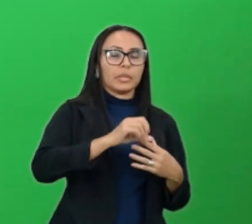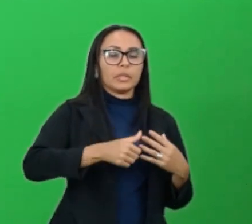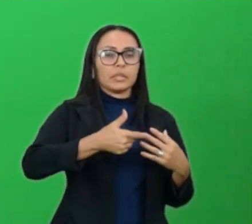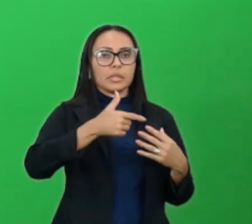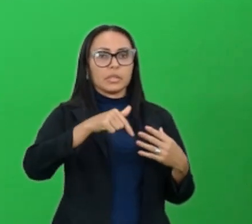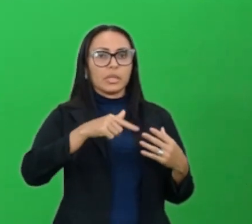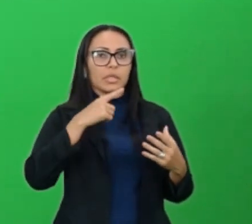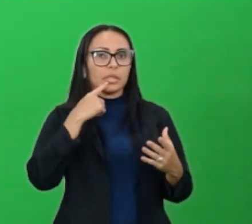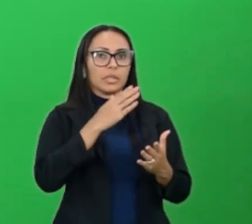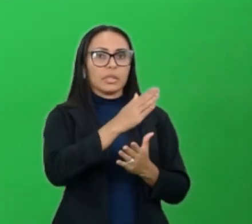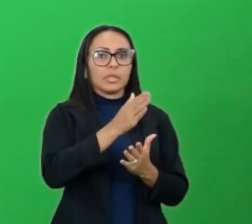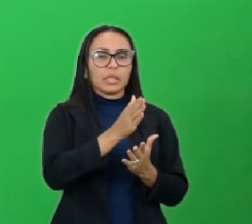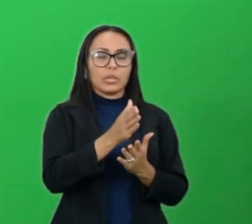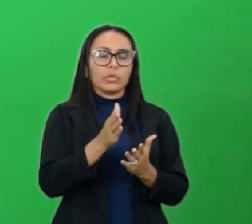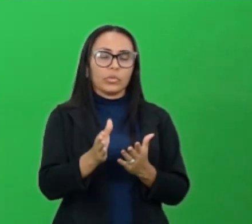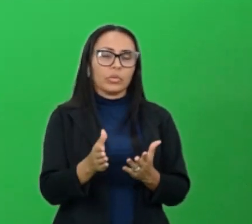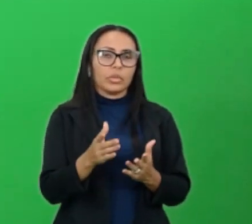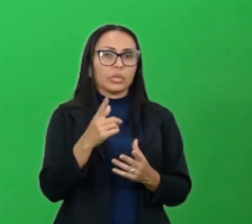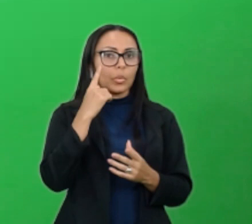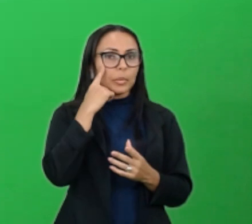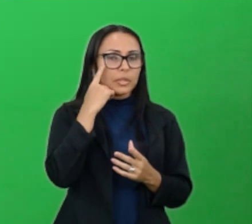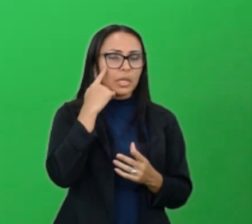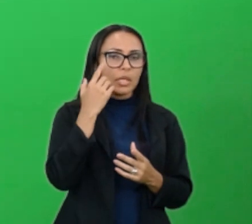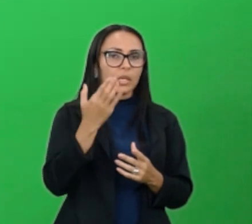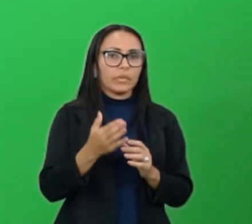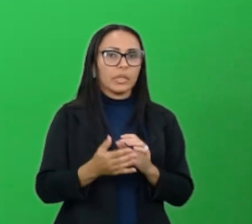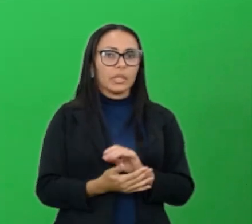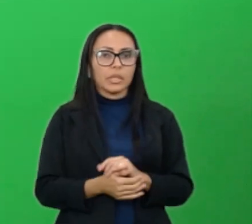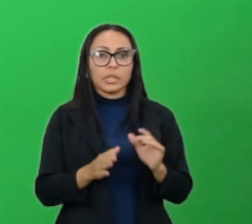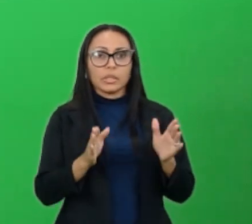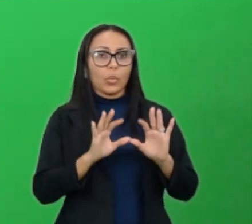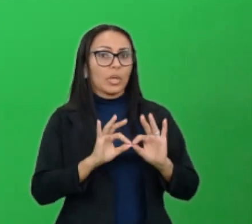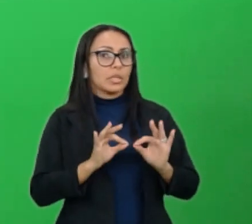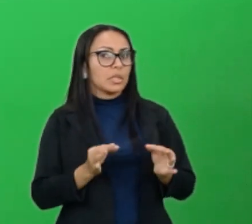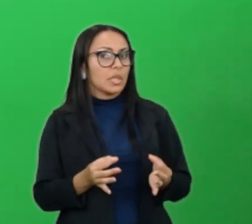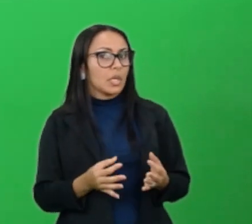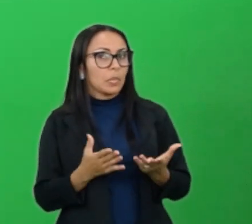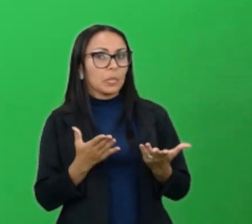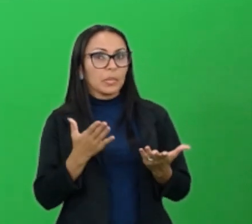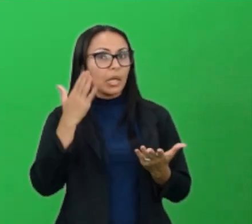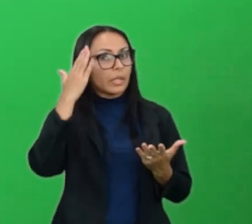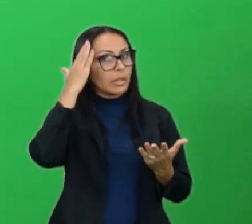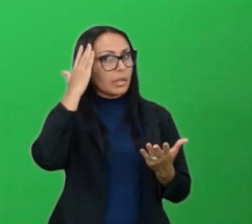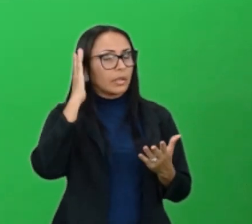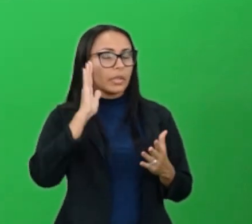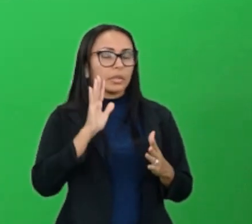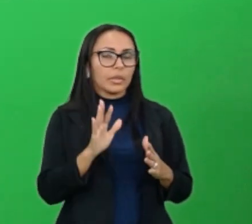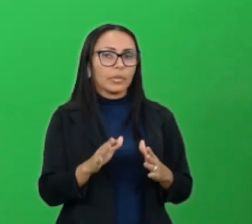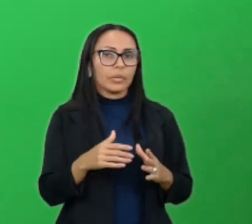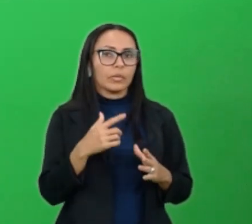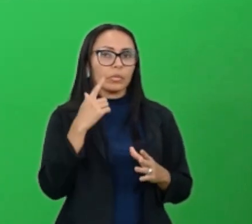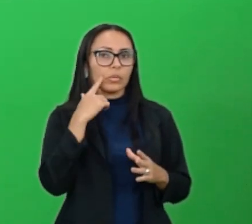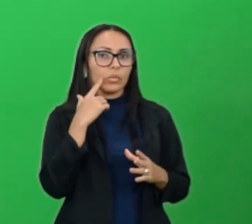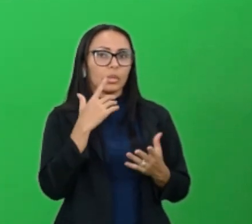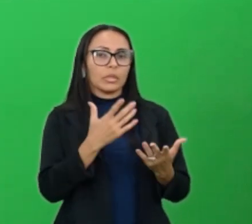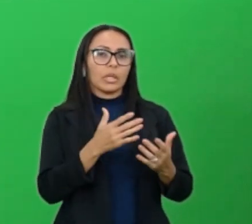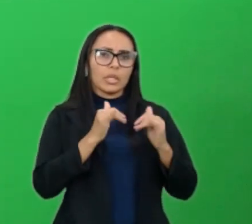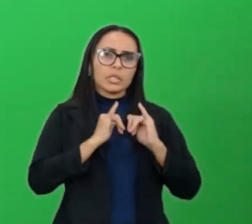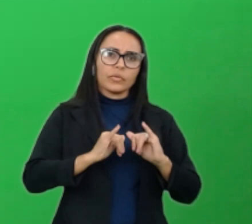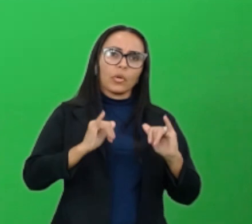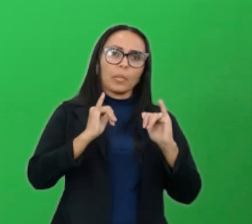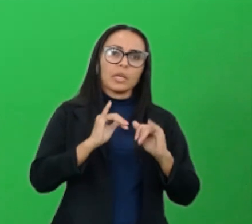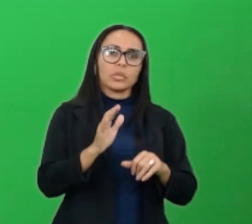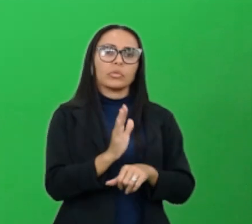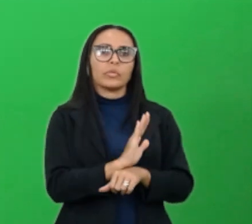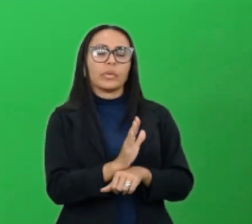seja, então, observe que não é uma coisa tão simples assim da gente compreender. Então, eu trago essas informações aqui no vídeo para que justamente vocês